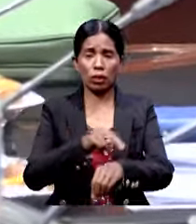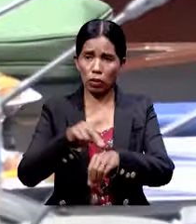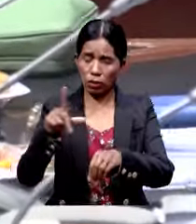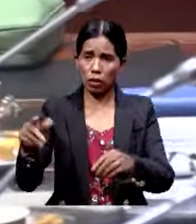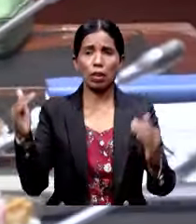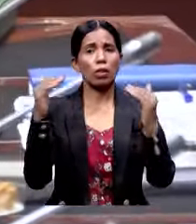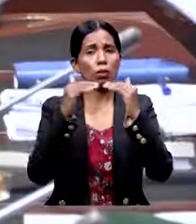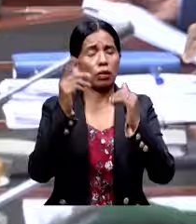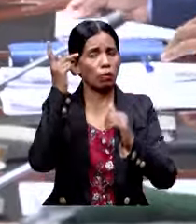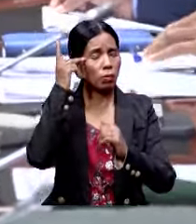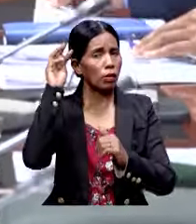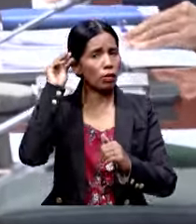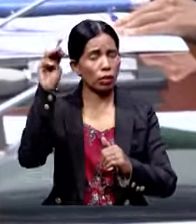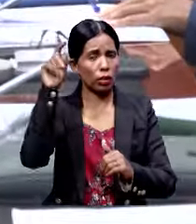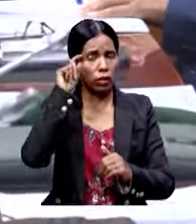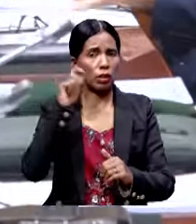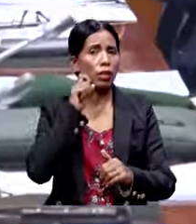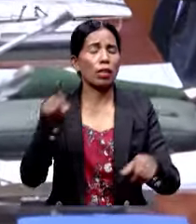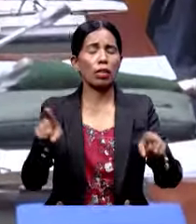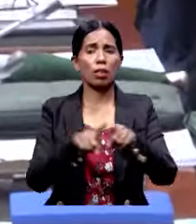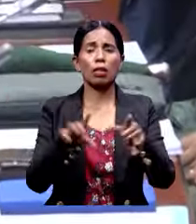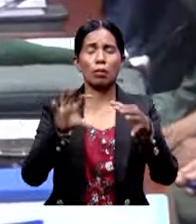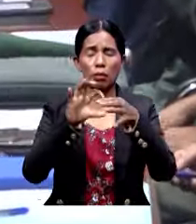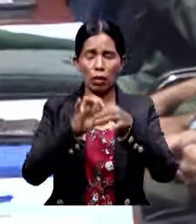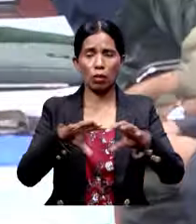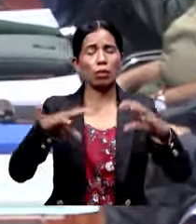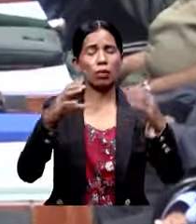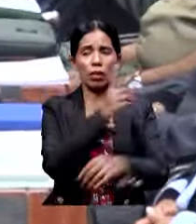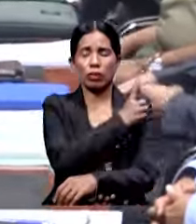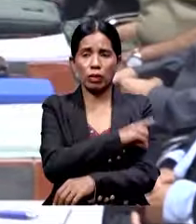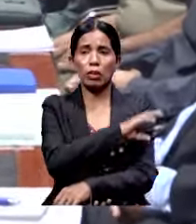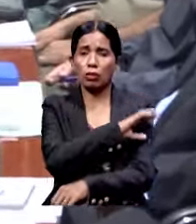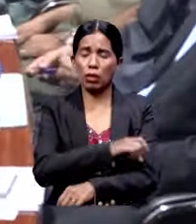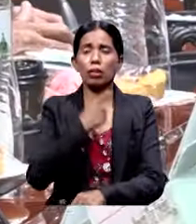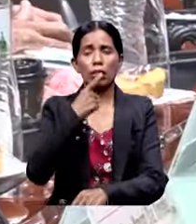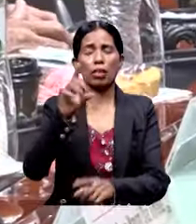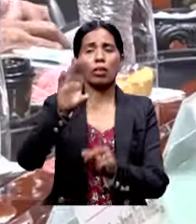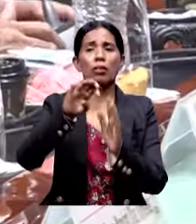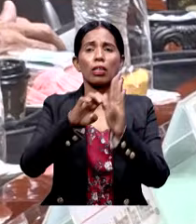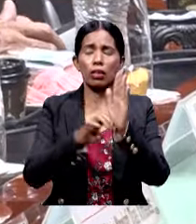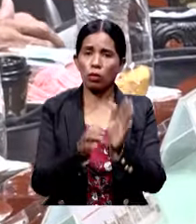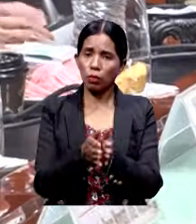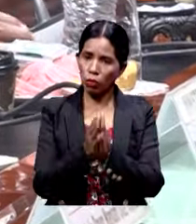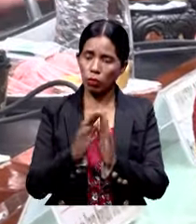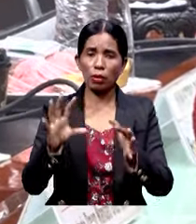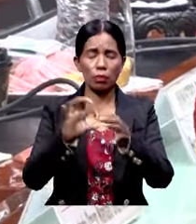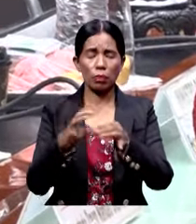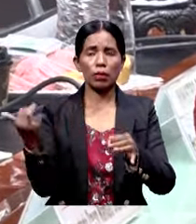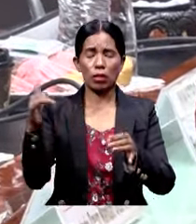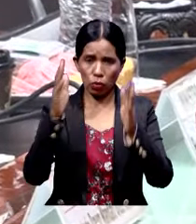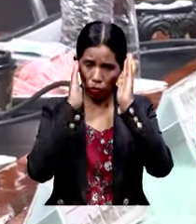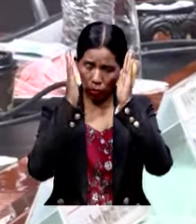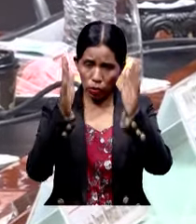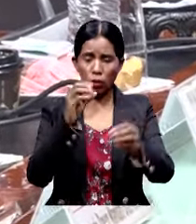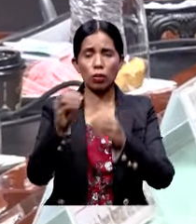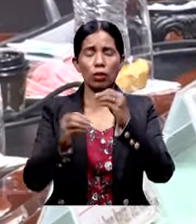o primeiro-ministro Kalasana Nagusumão, anessa nos membros do Conselho Superior de Defesa Segurança Adeden, se festado russo ba membro Sira a toma atenção ba